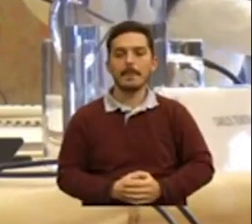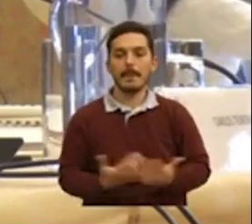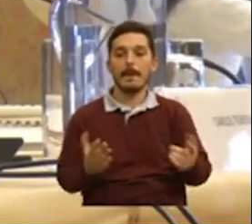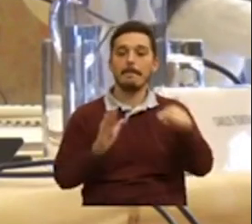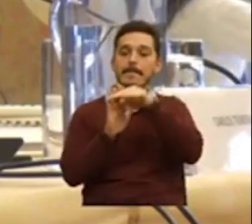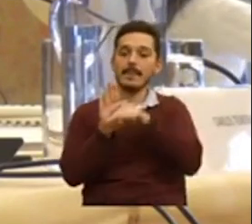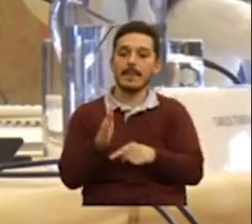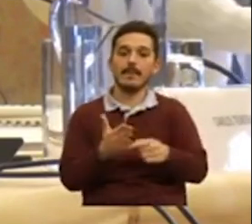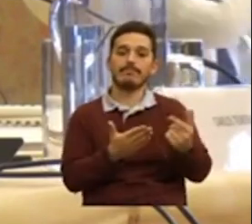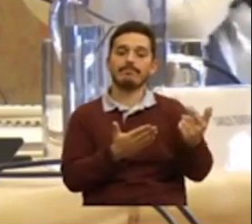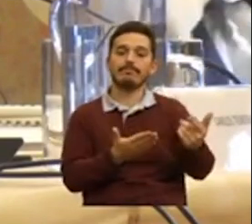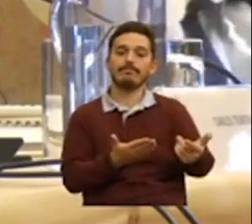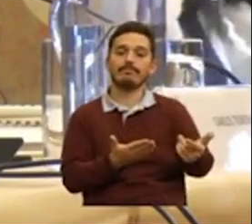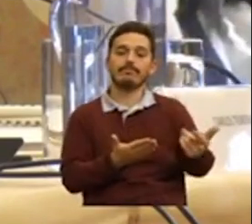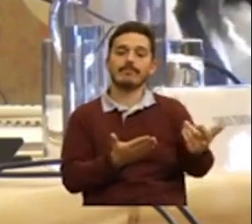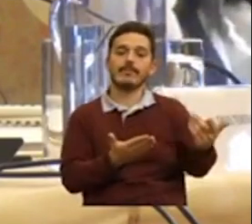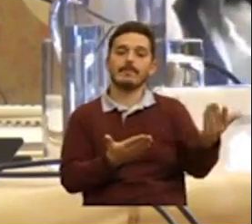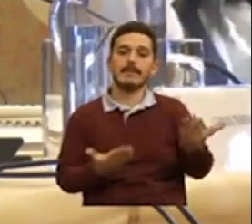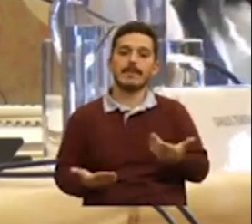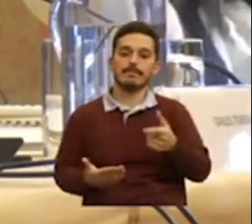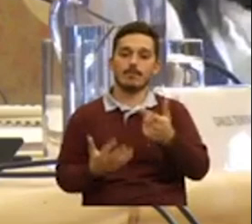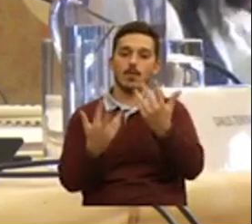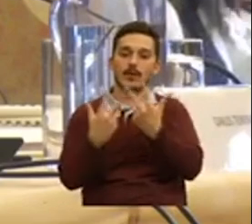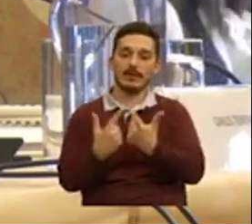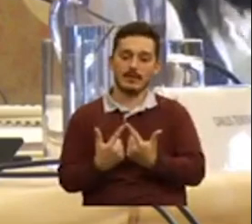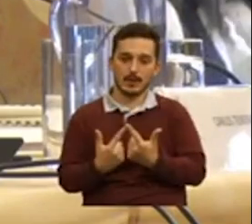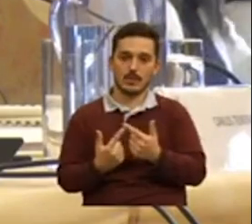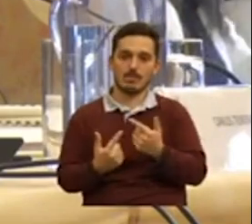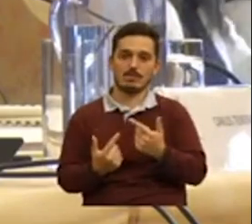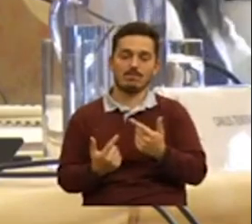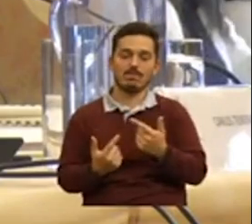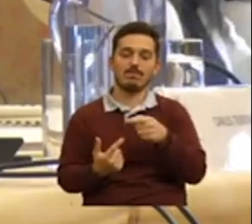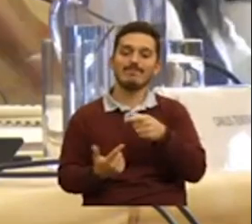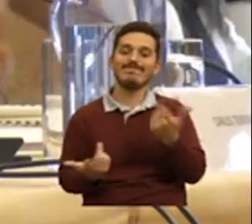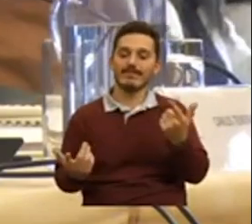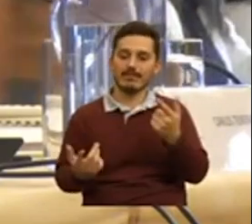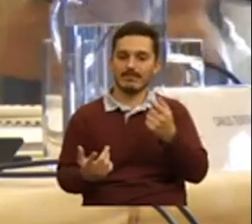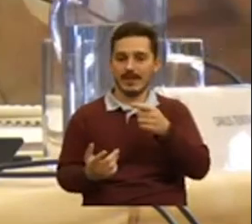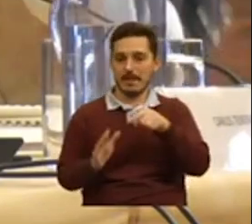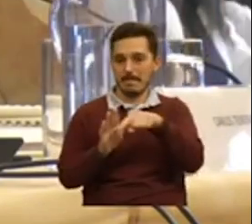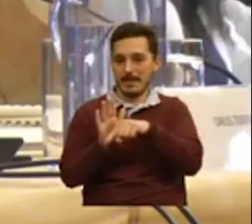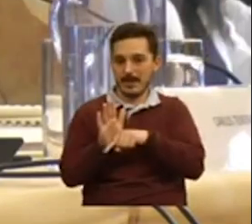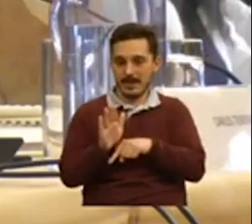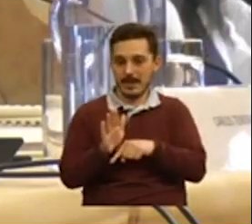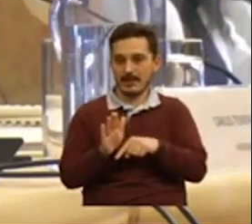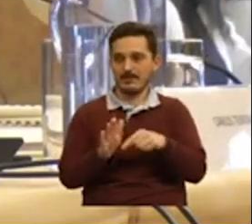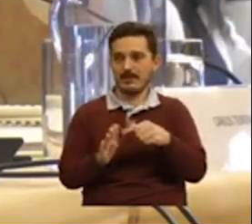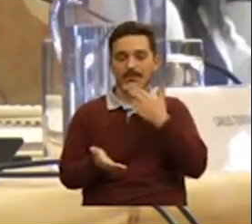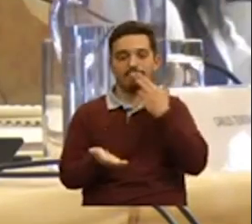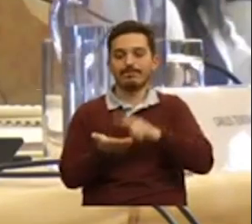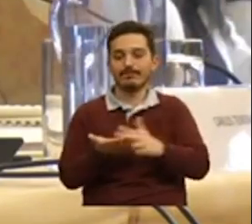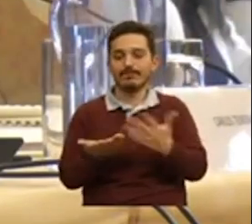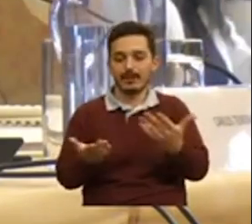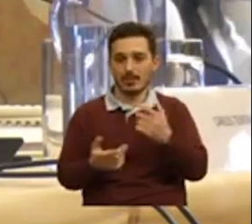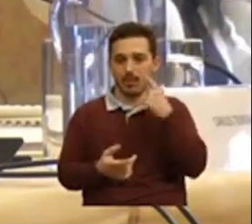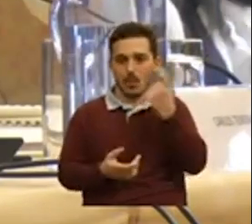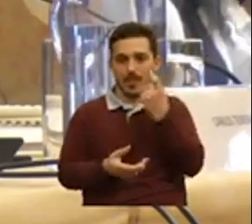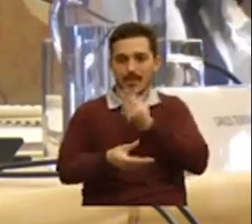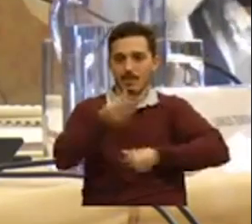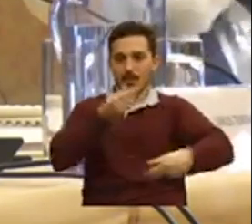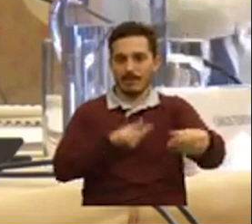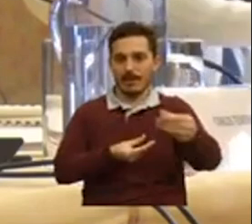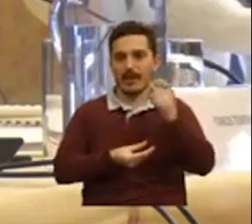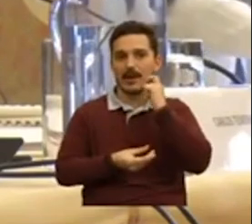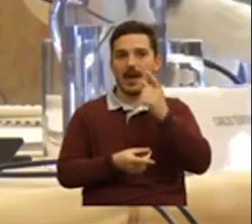As medidas apresentadas no orçamento, ainda por cima, são medidas que, na realidade, procuram devolver a quem